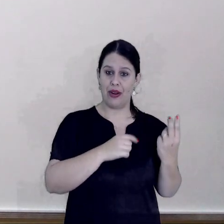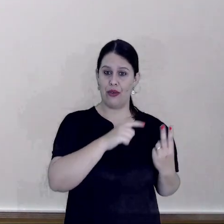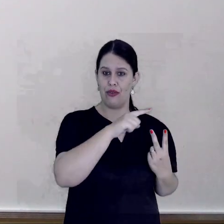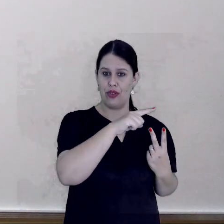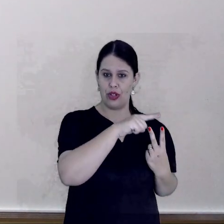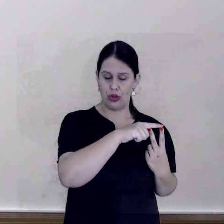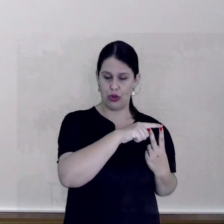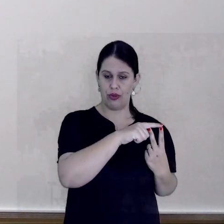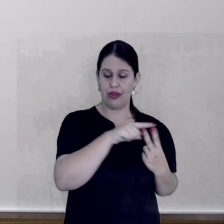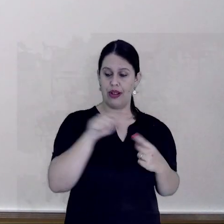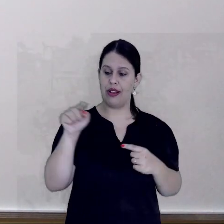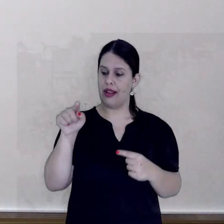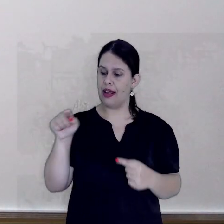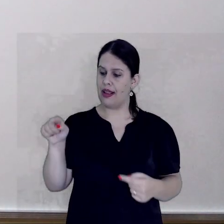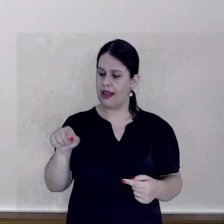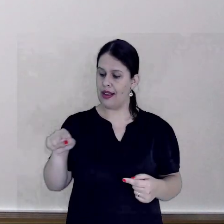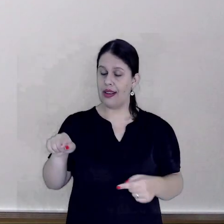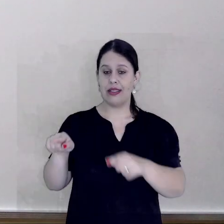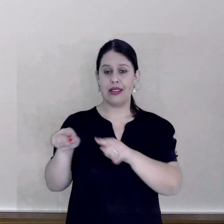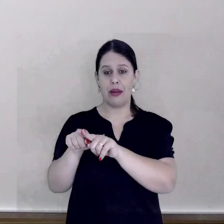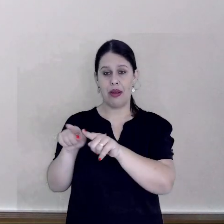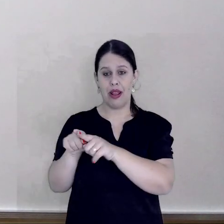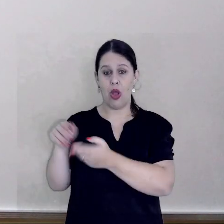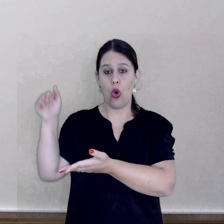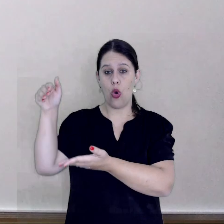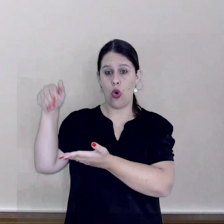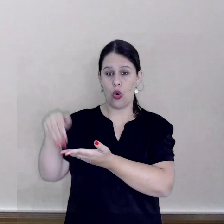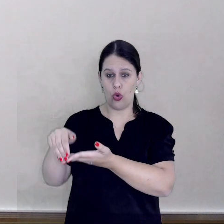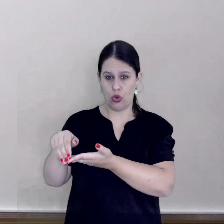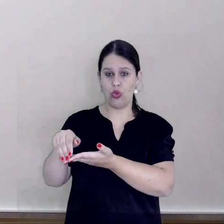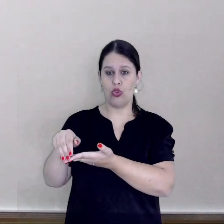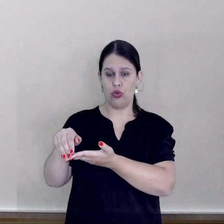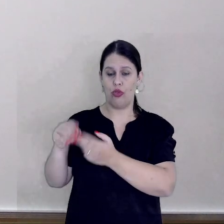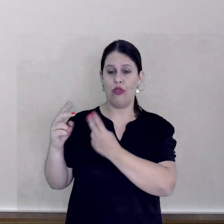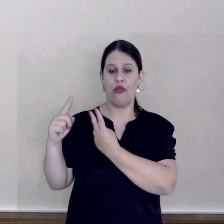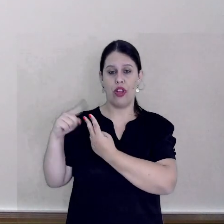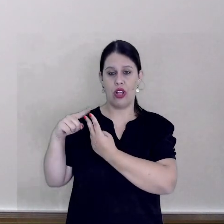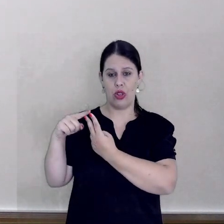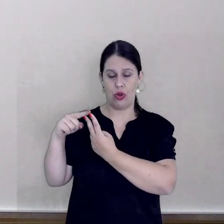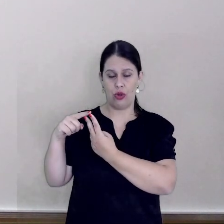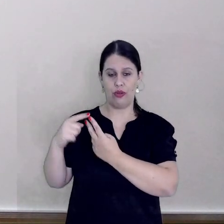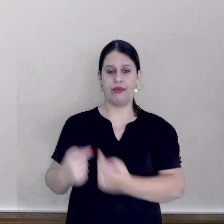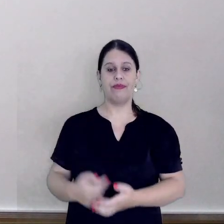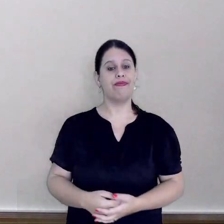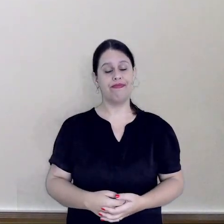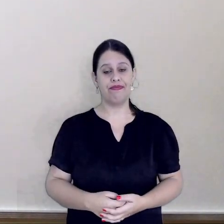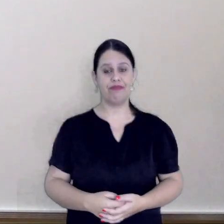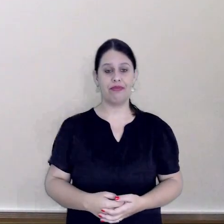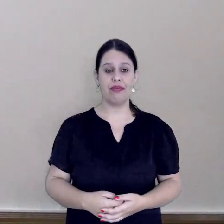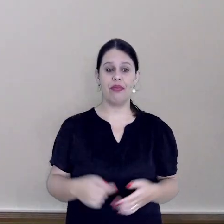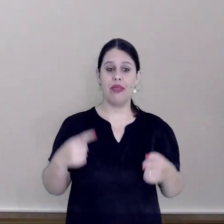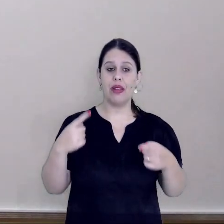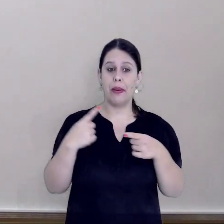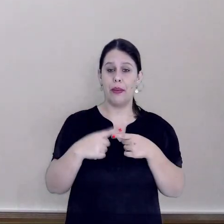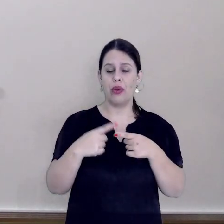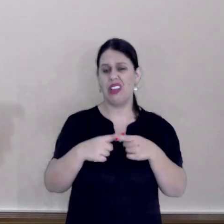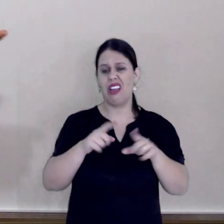e extremidade coincidente com a extremidade do último vetor, isto